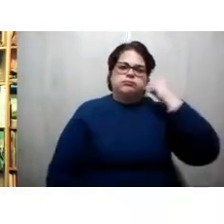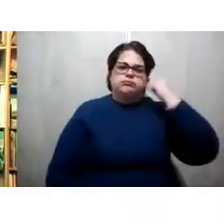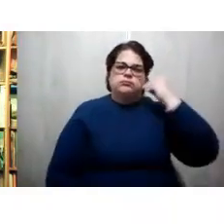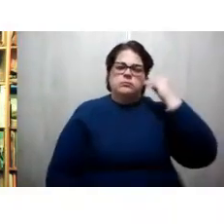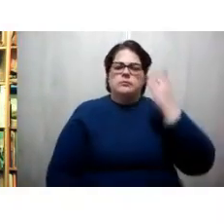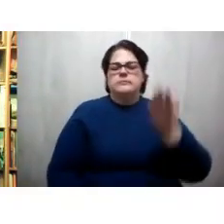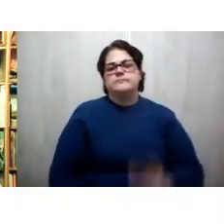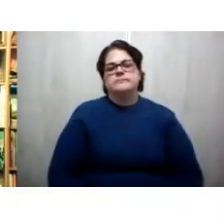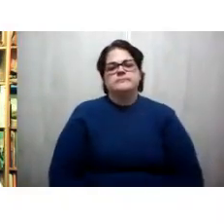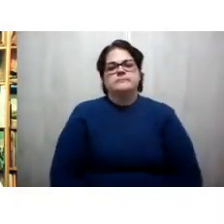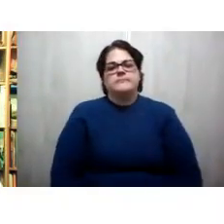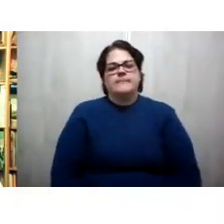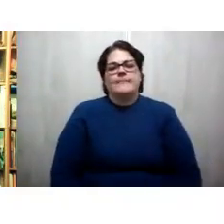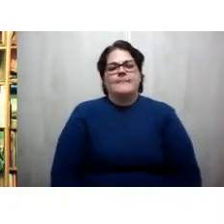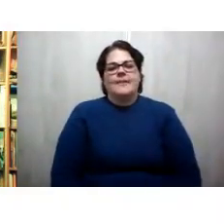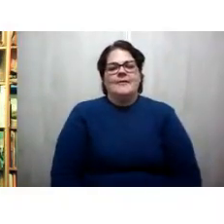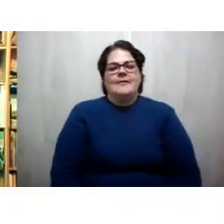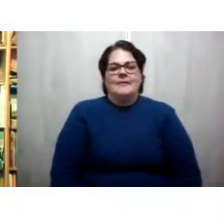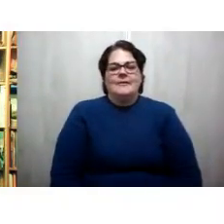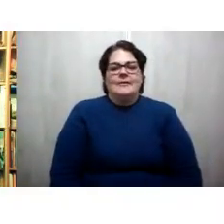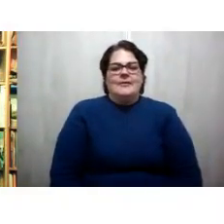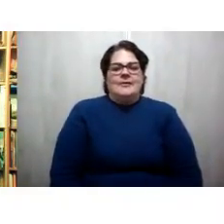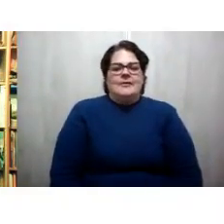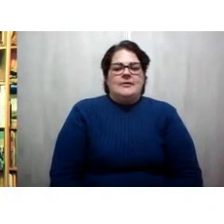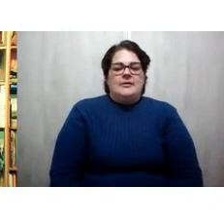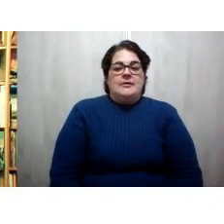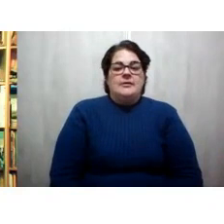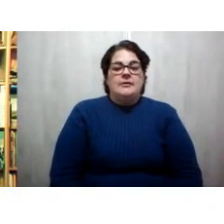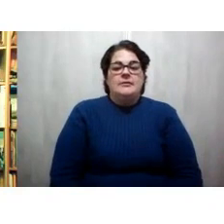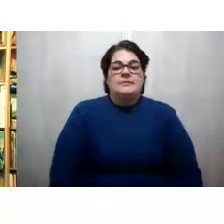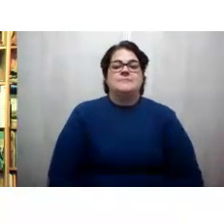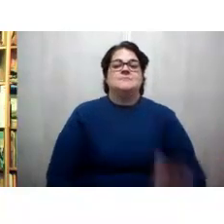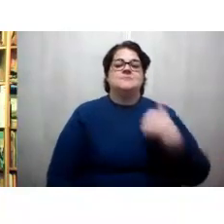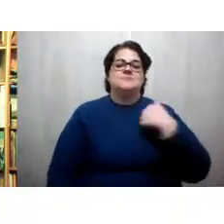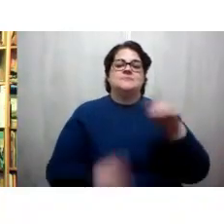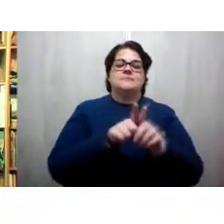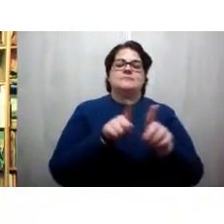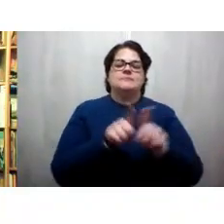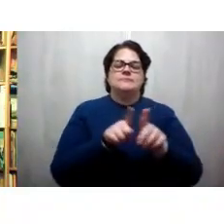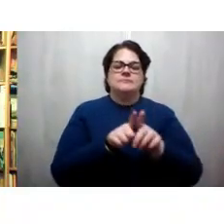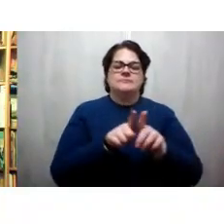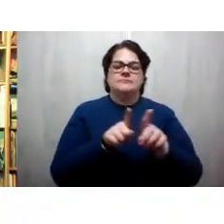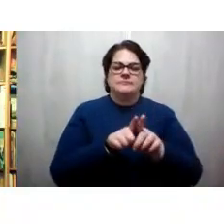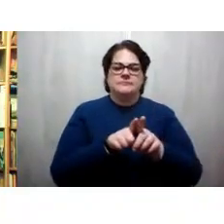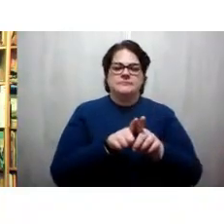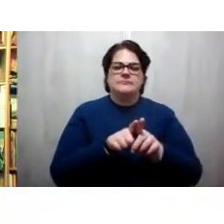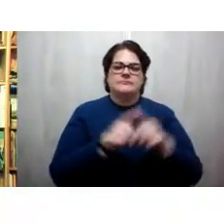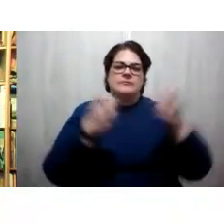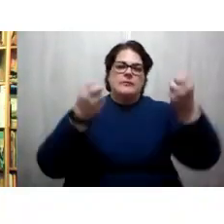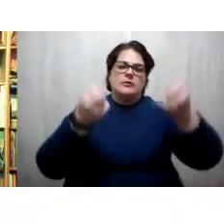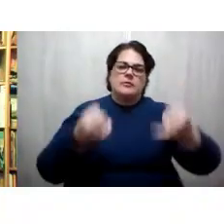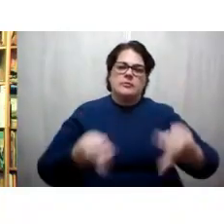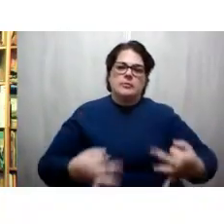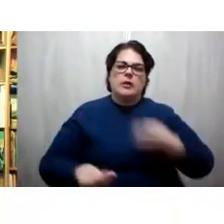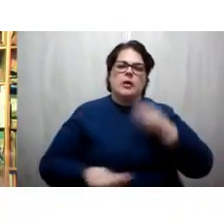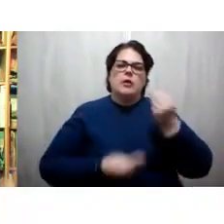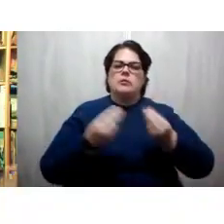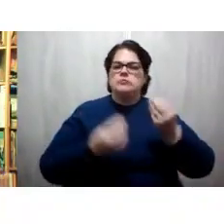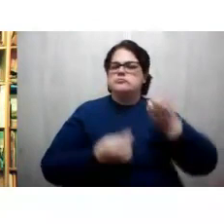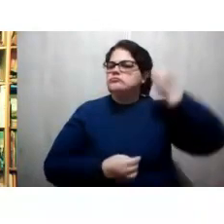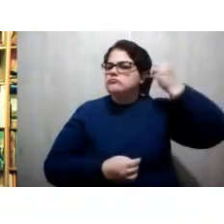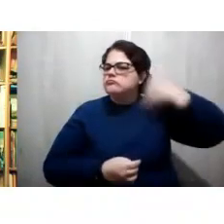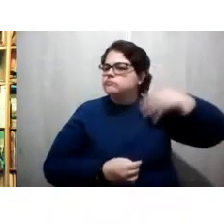né? Muito bem, então eu vou também definir esse recurso, a audiodescrição, porque eu percebi